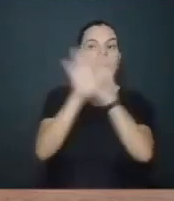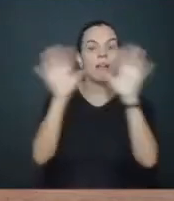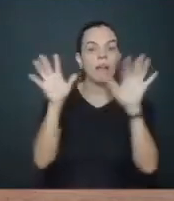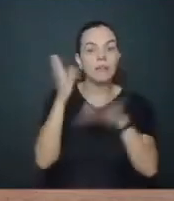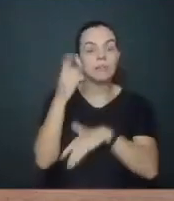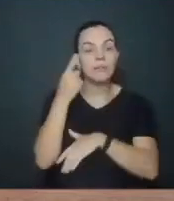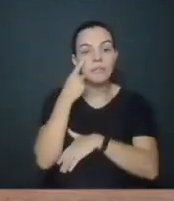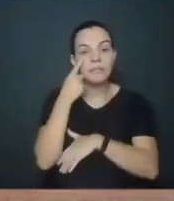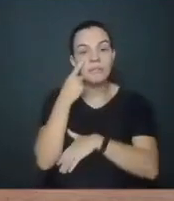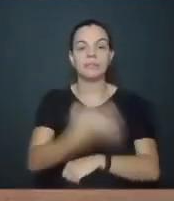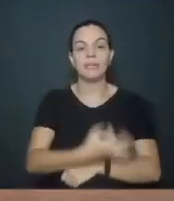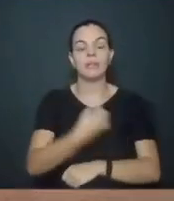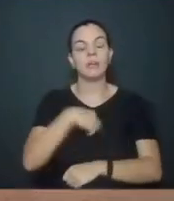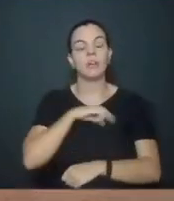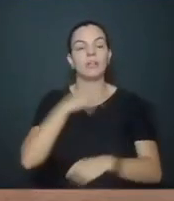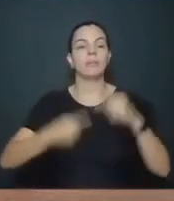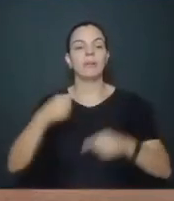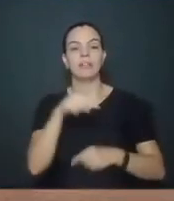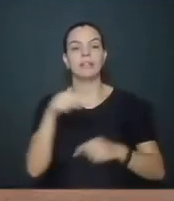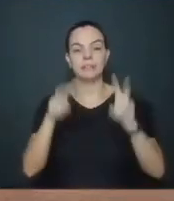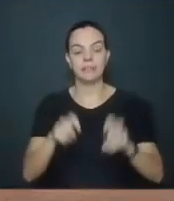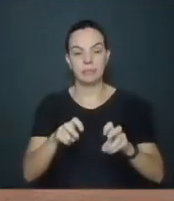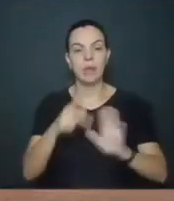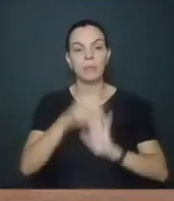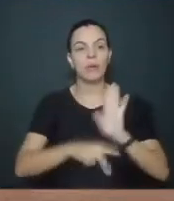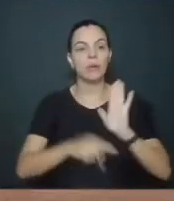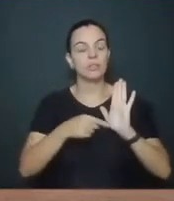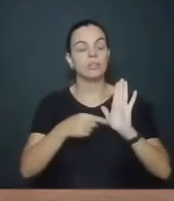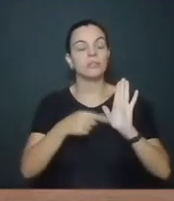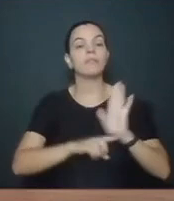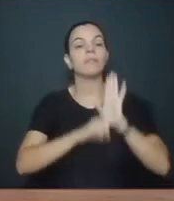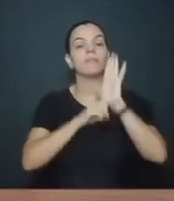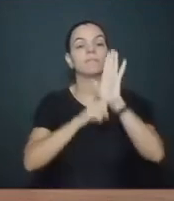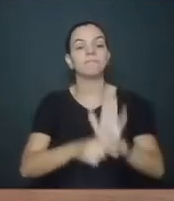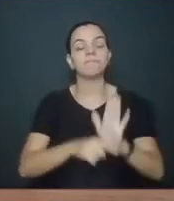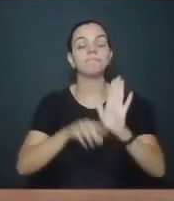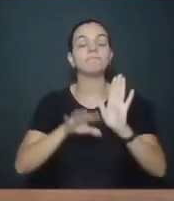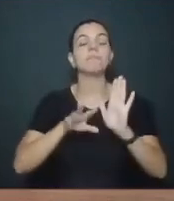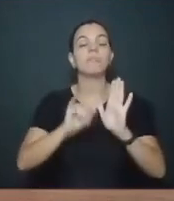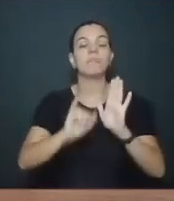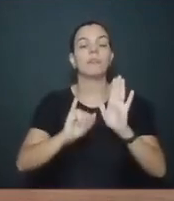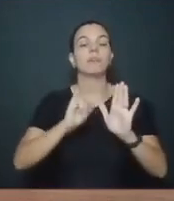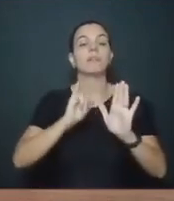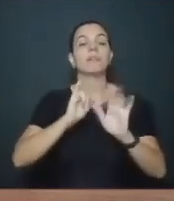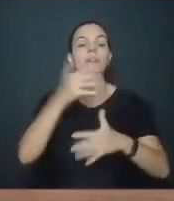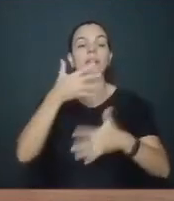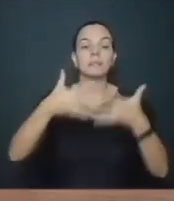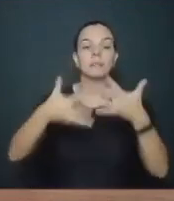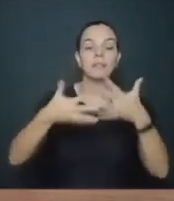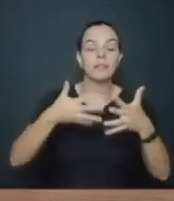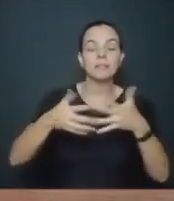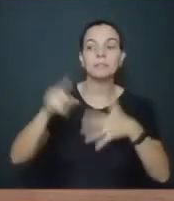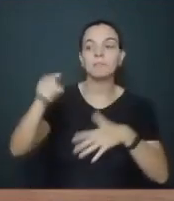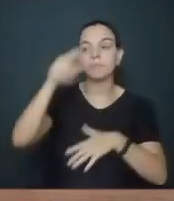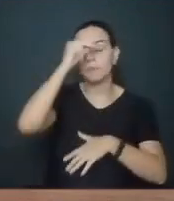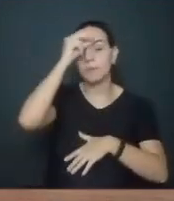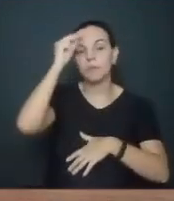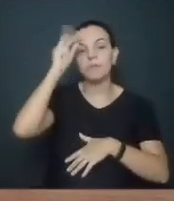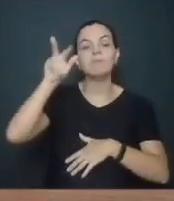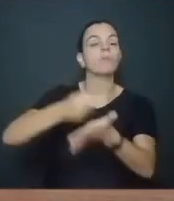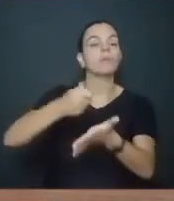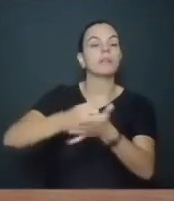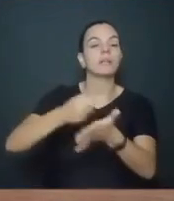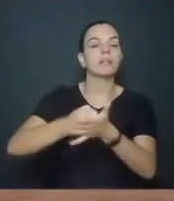relação à taxa de coleta de lixo. Um projeto que vai trazer transparência, obrigando a Prefeitura a disponibilizar todos esses dados